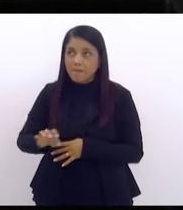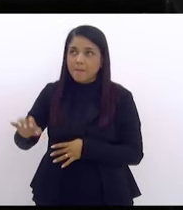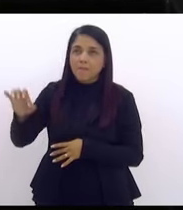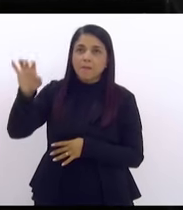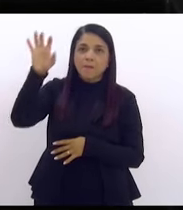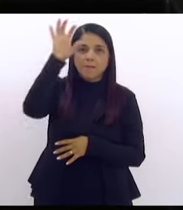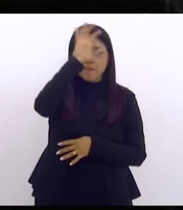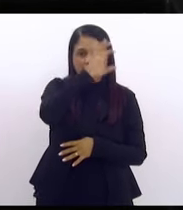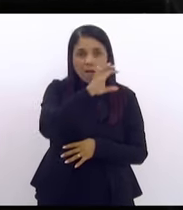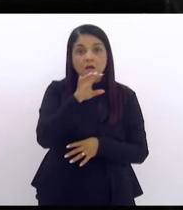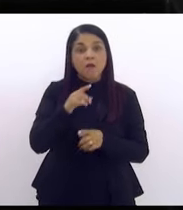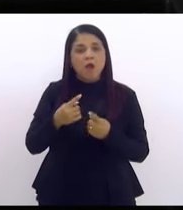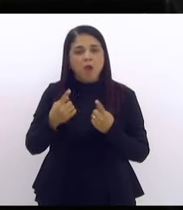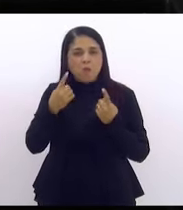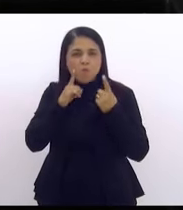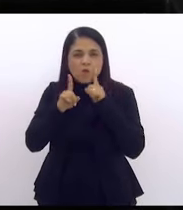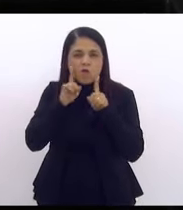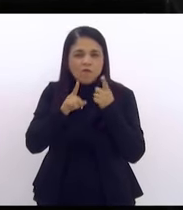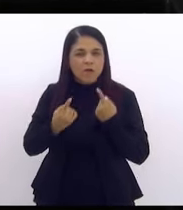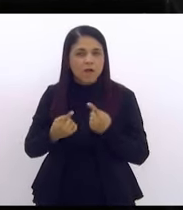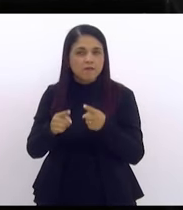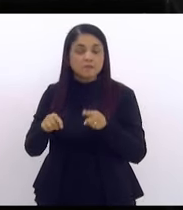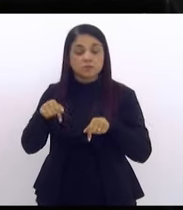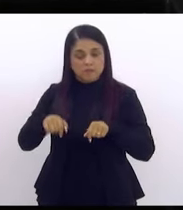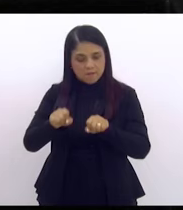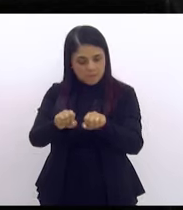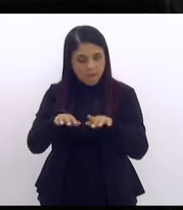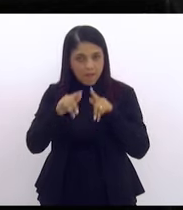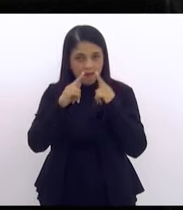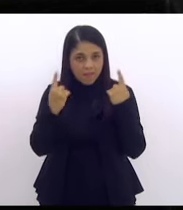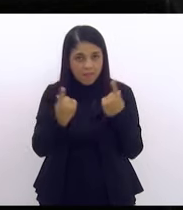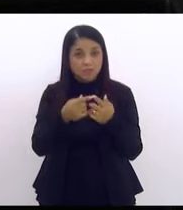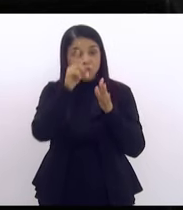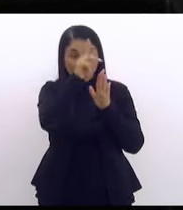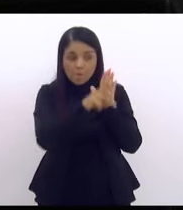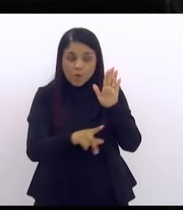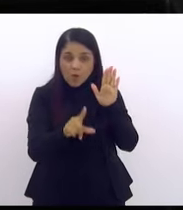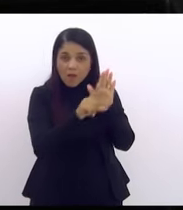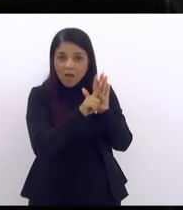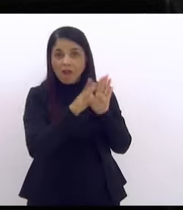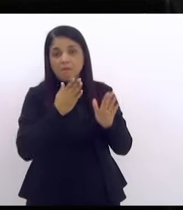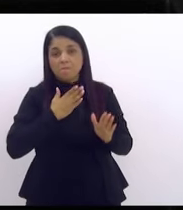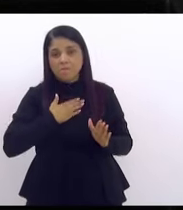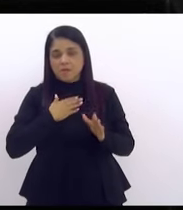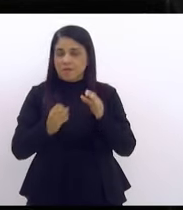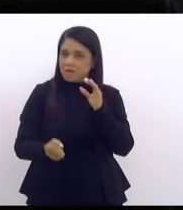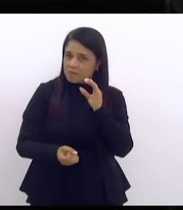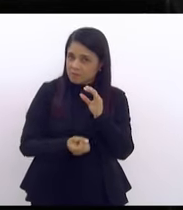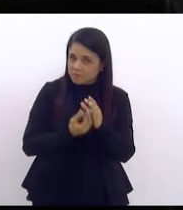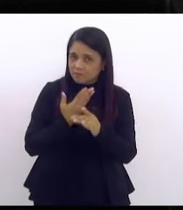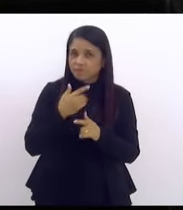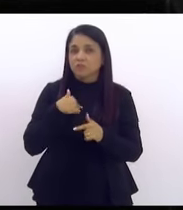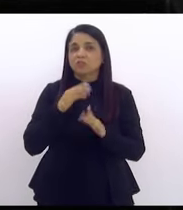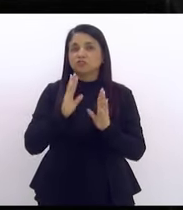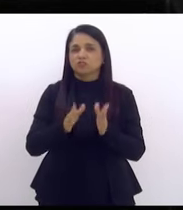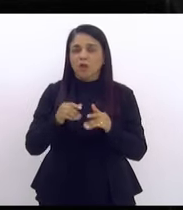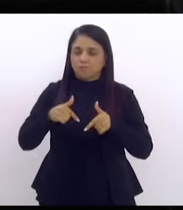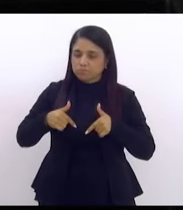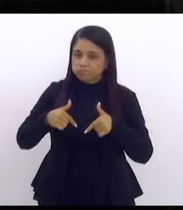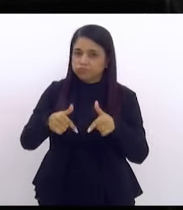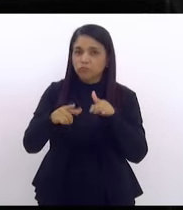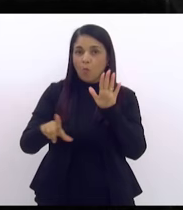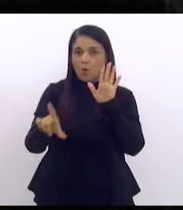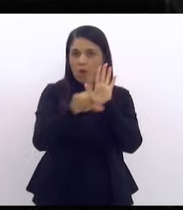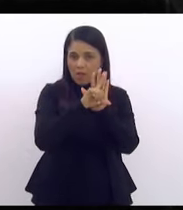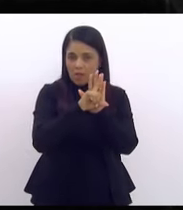por provocação desta Casa Legislativa, através de um projeto de lei de minha autoria, que já está em vigor como lei,